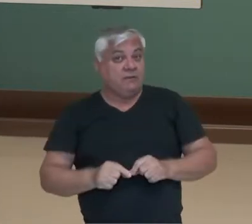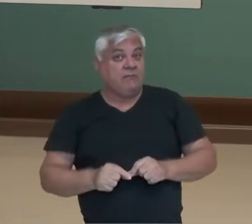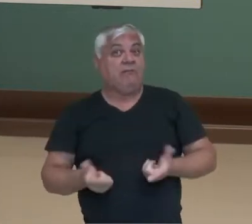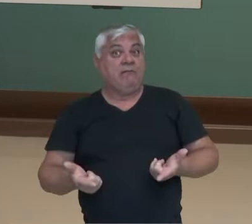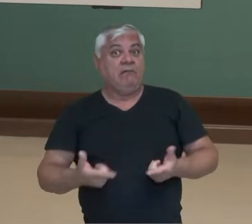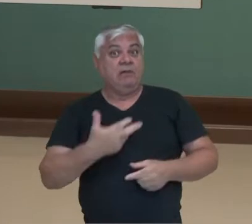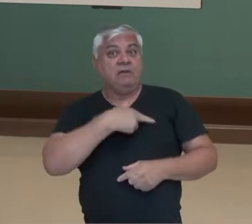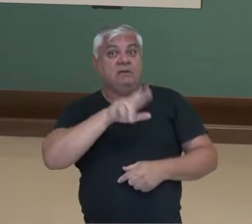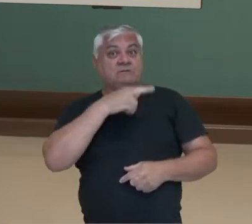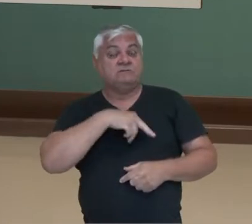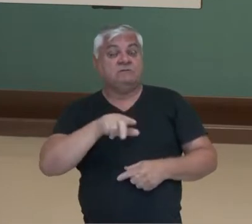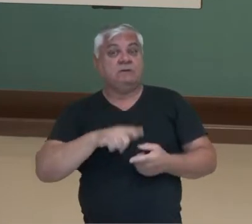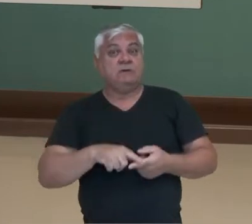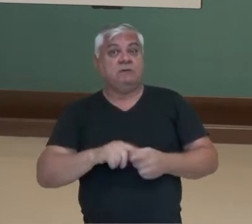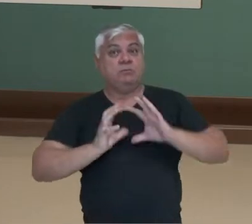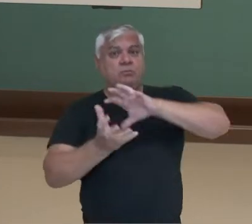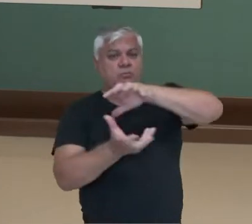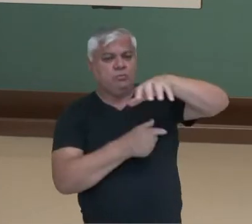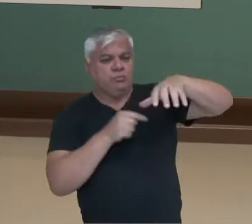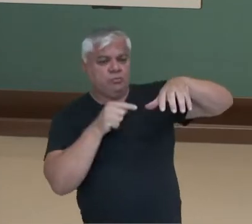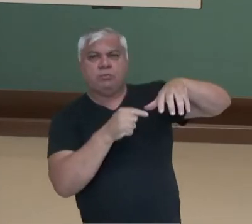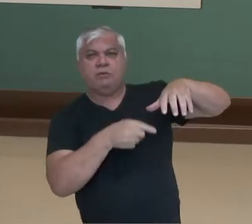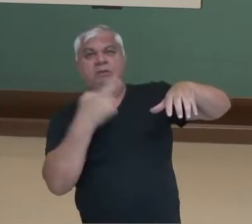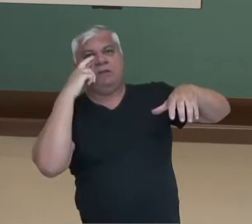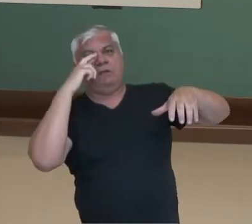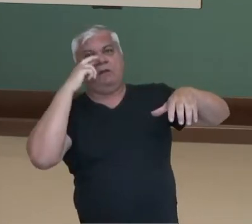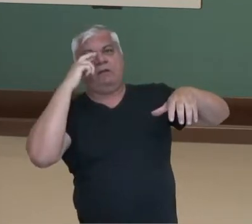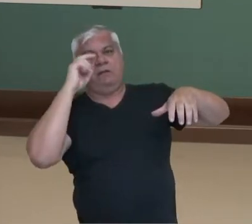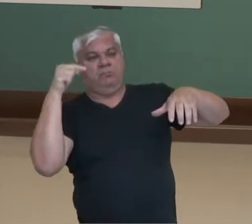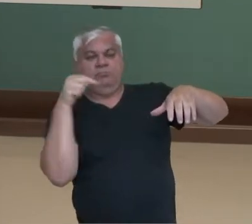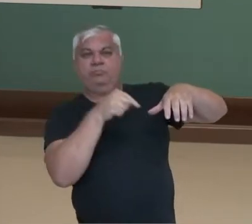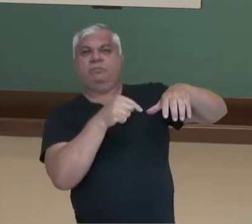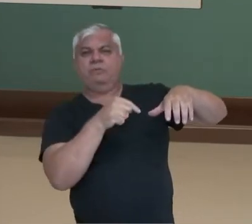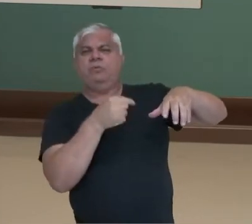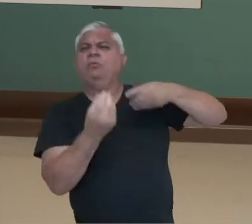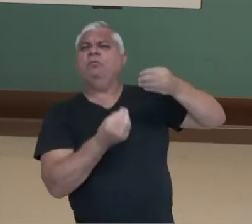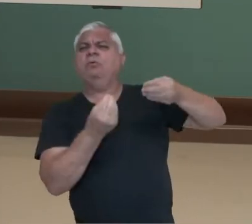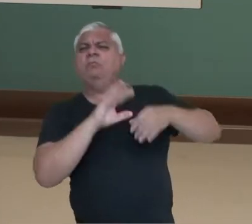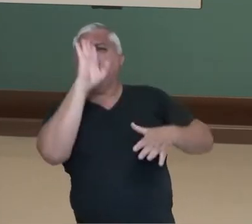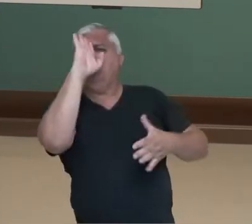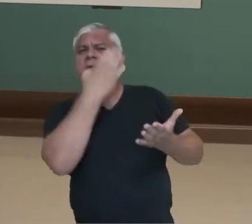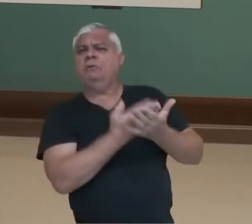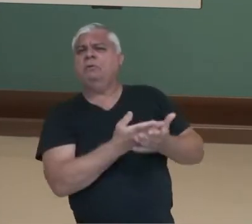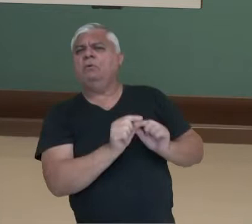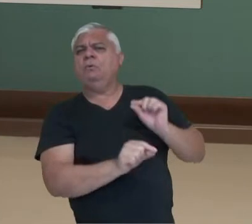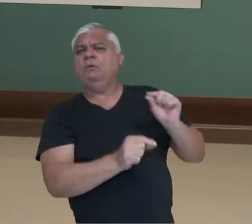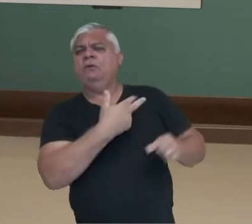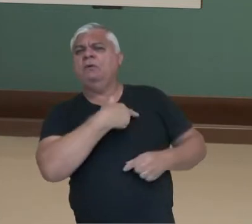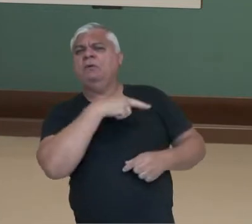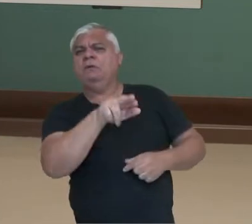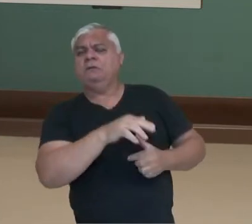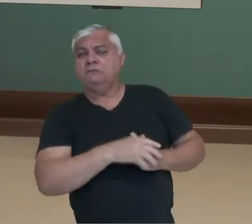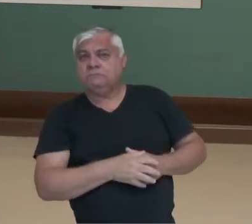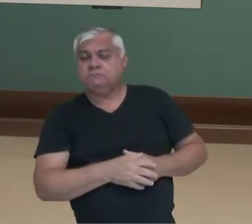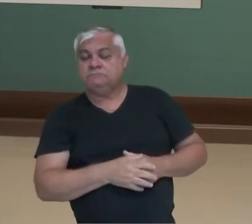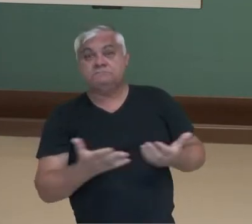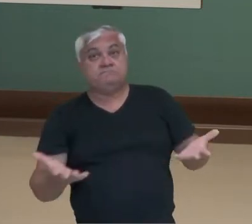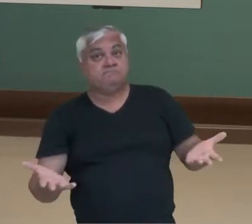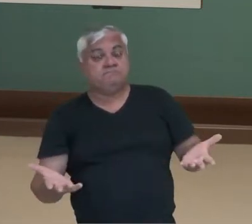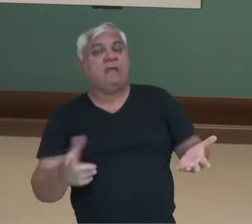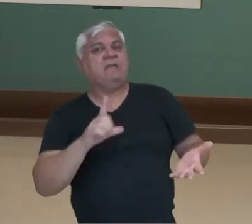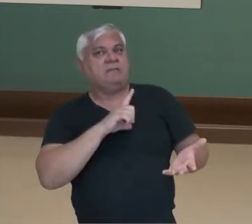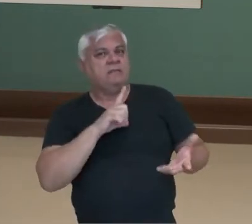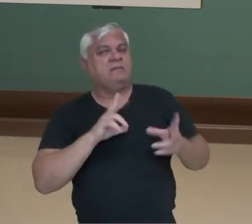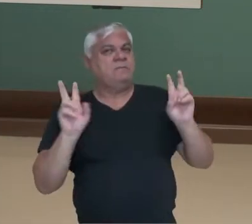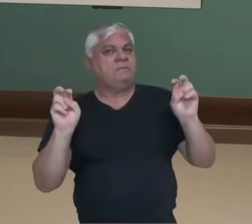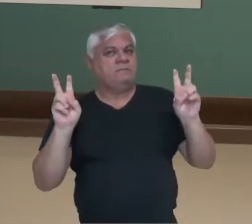A Religião no Mundo Grego. Como que era? Como que eles acreditavam? E convenhamos aí que é um